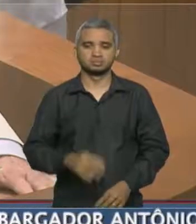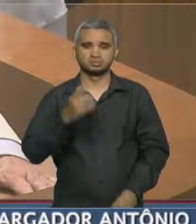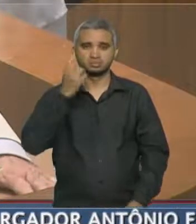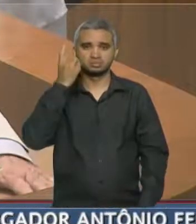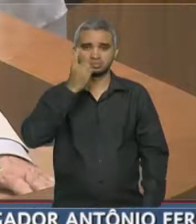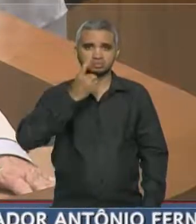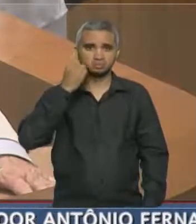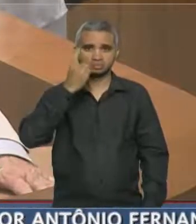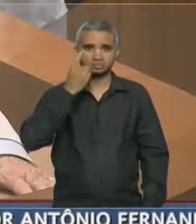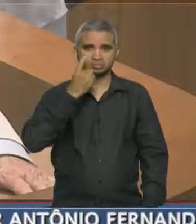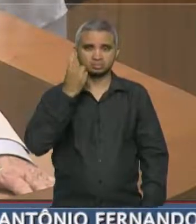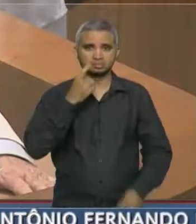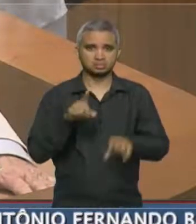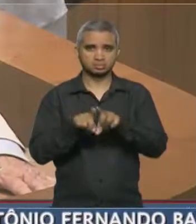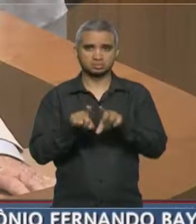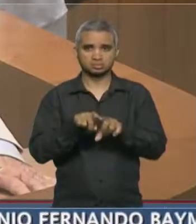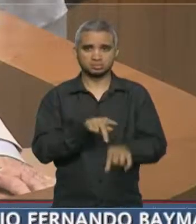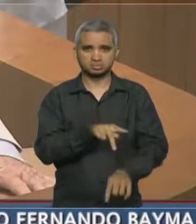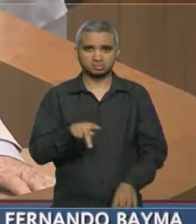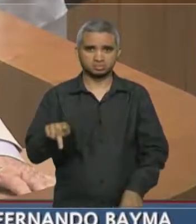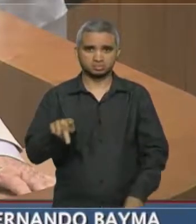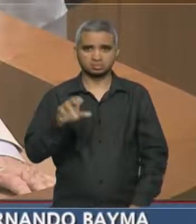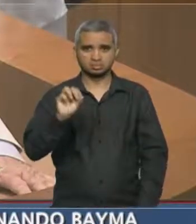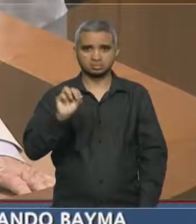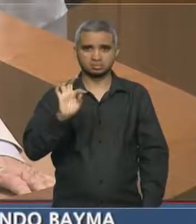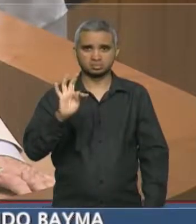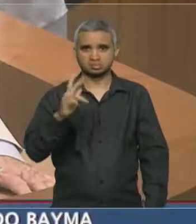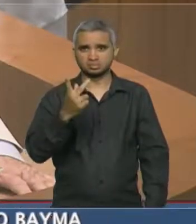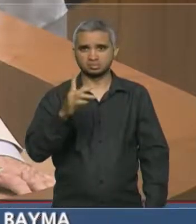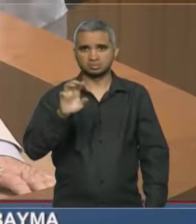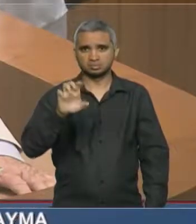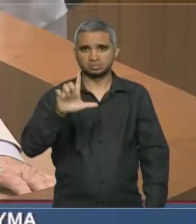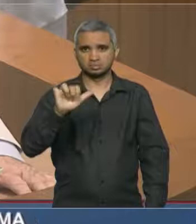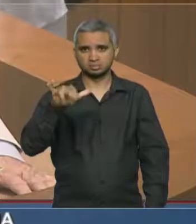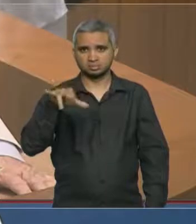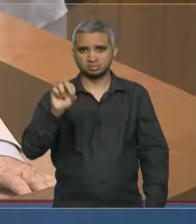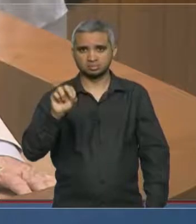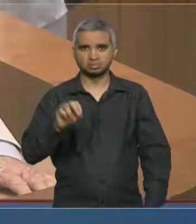deputado e presidente Otelino Neto,